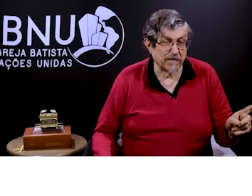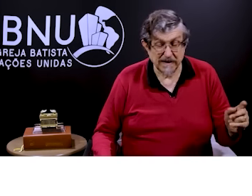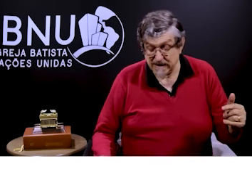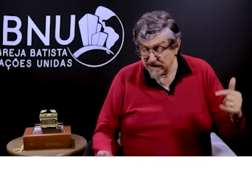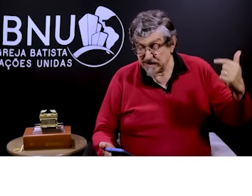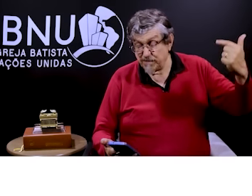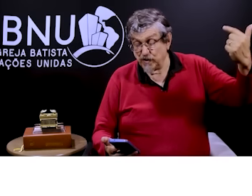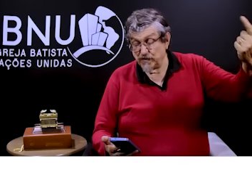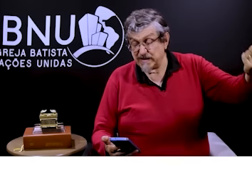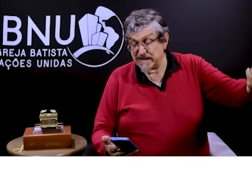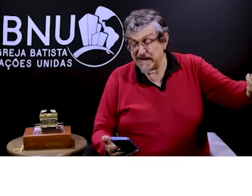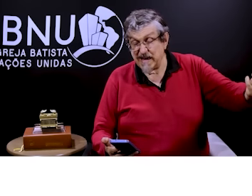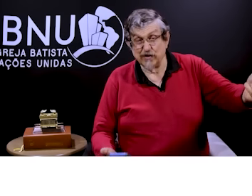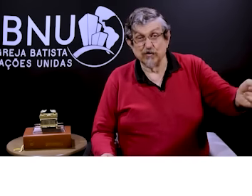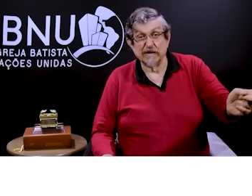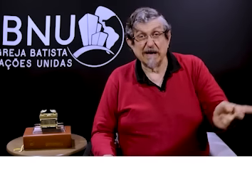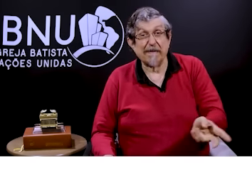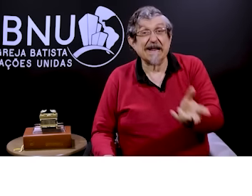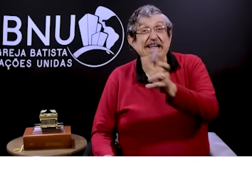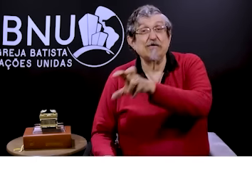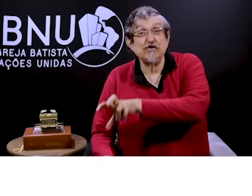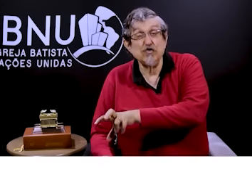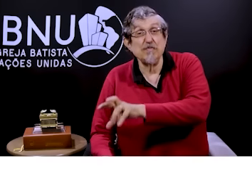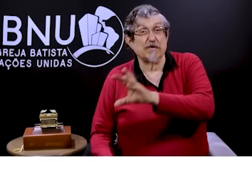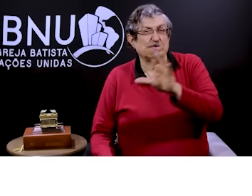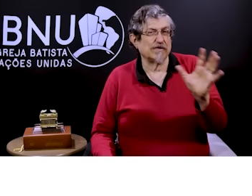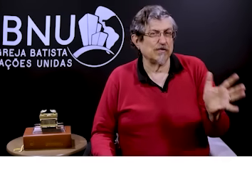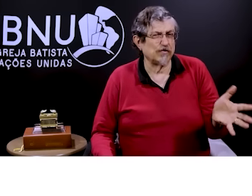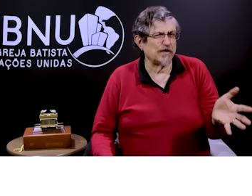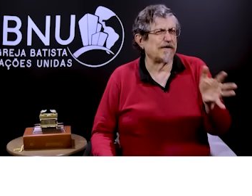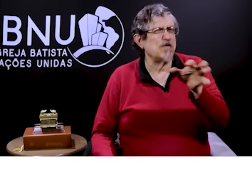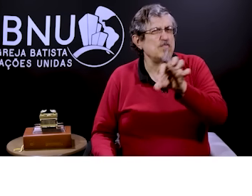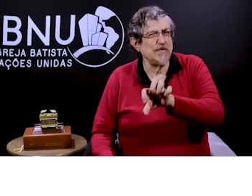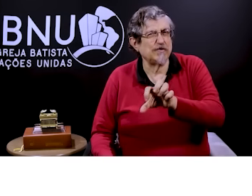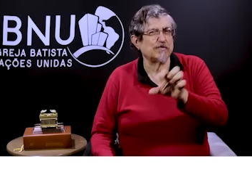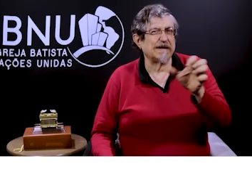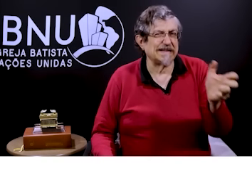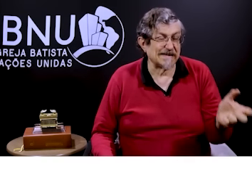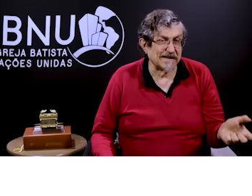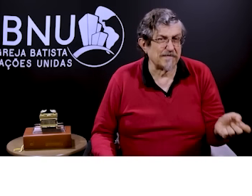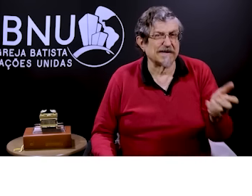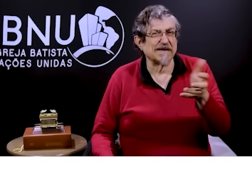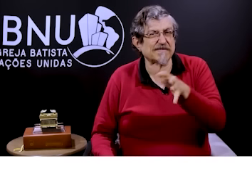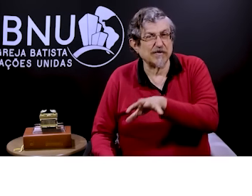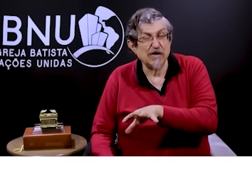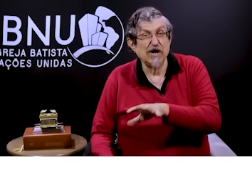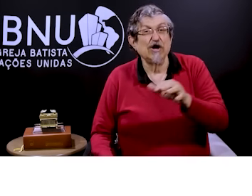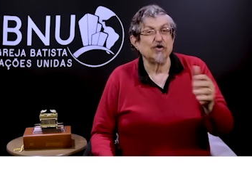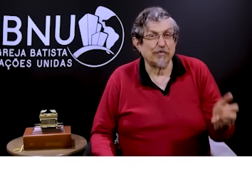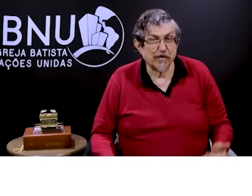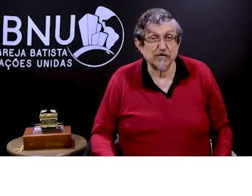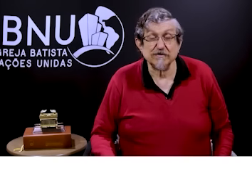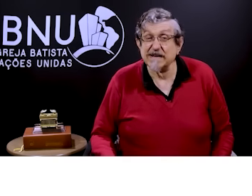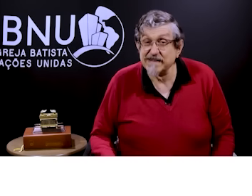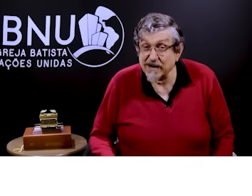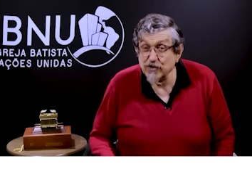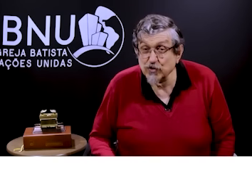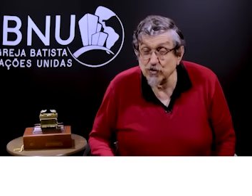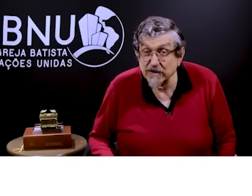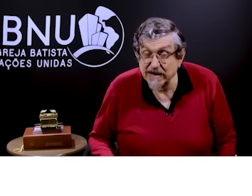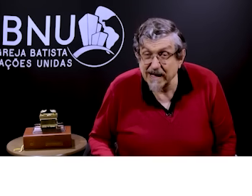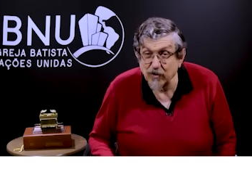mesmo tempo depois você tem Êxodo que é paralelo de números os dois falam muito né dessa libertação do Povo no